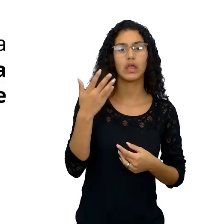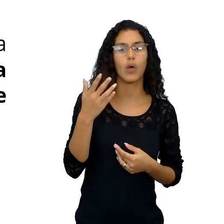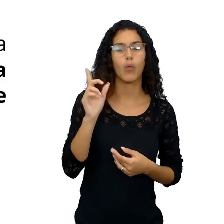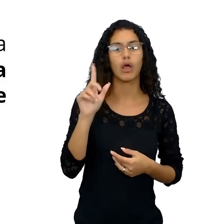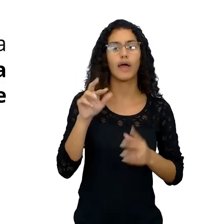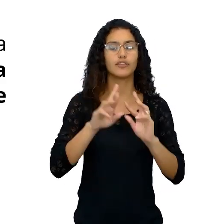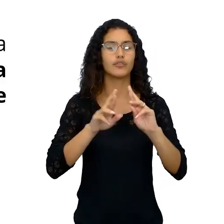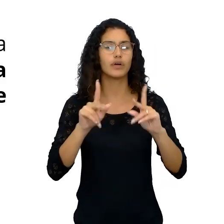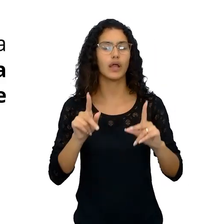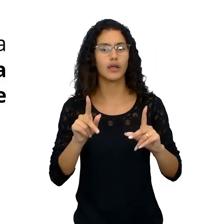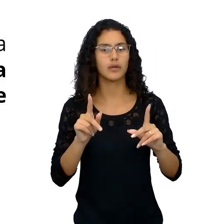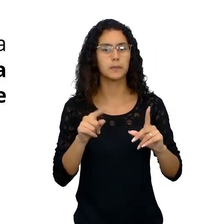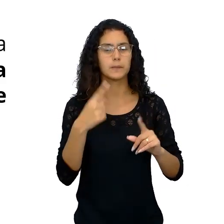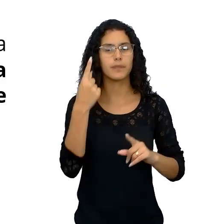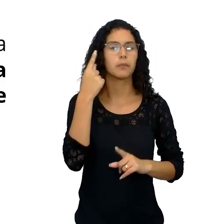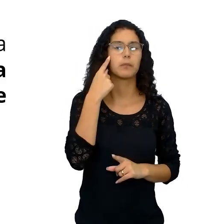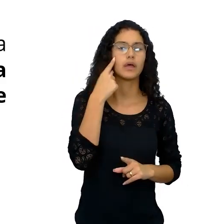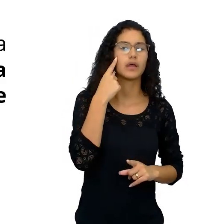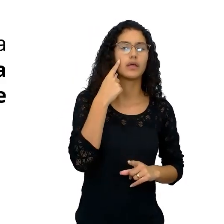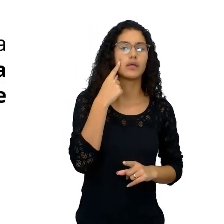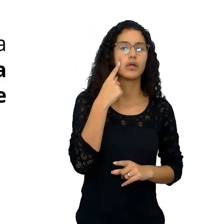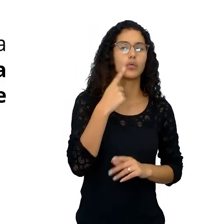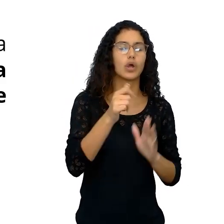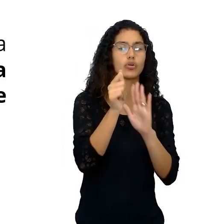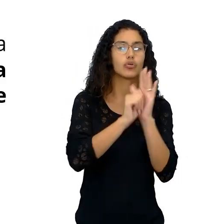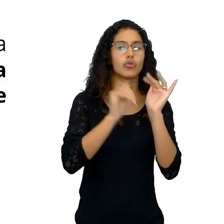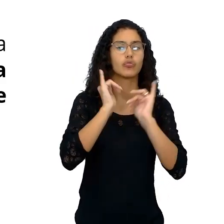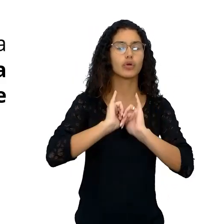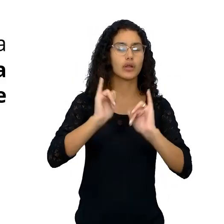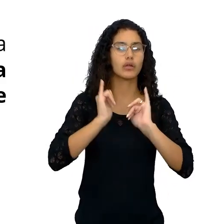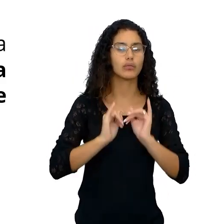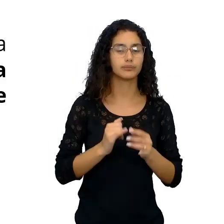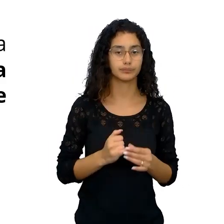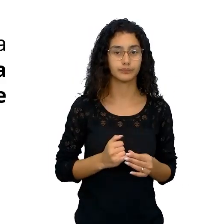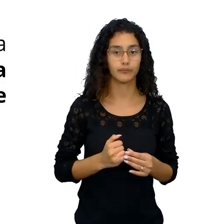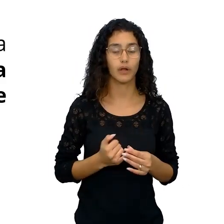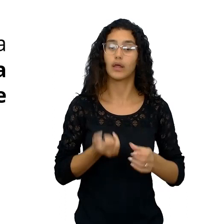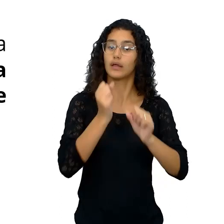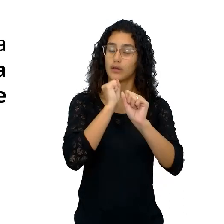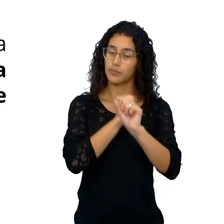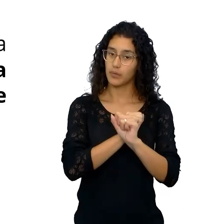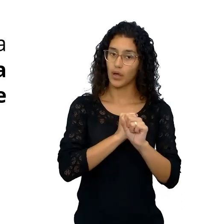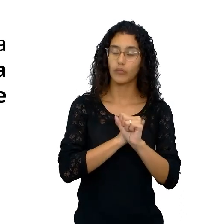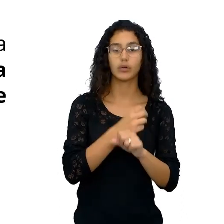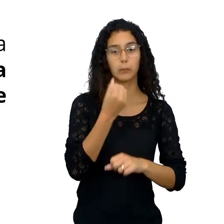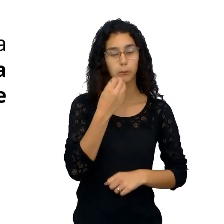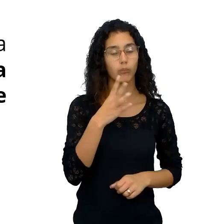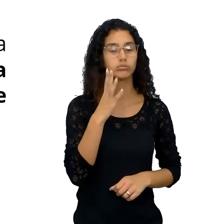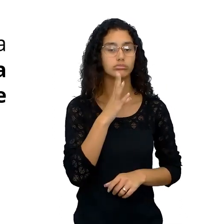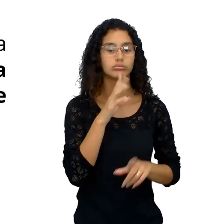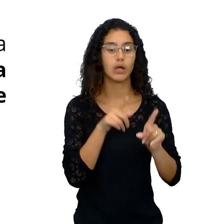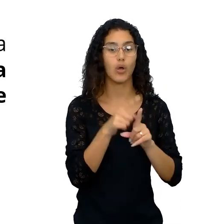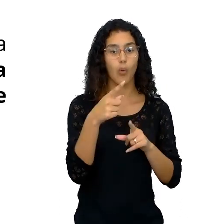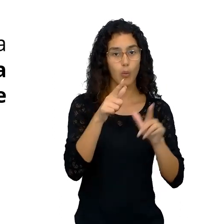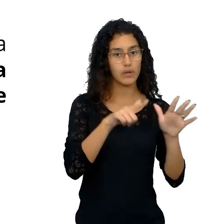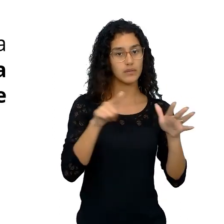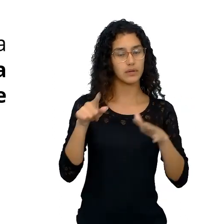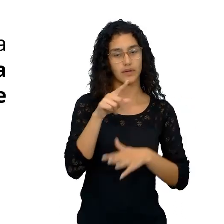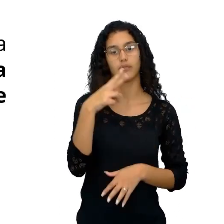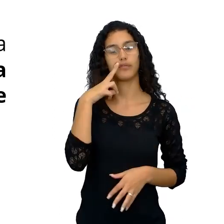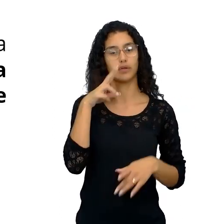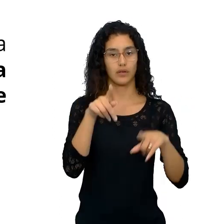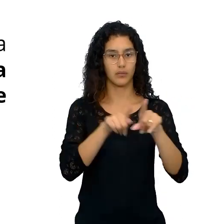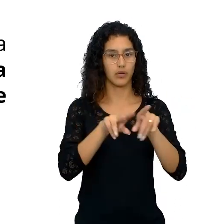é a diferença quando a gente pensa num artigo de divulgação? Então, esperem, vai ser muito legal. Daqui, né, uma semaninha, vocês vão